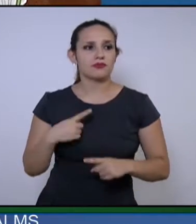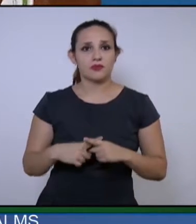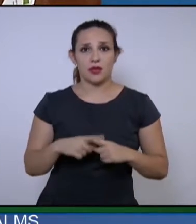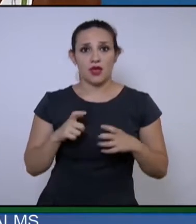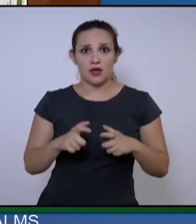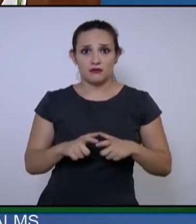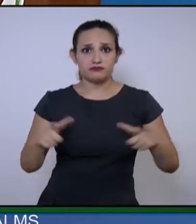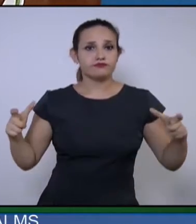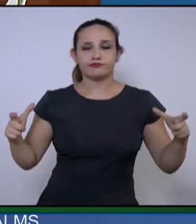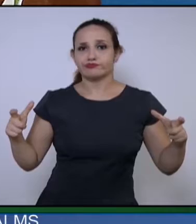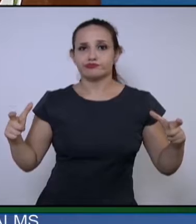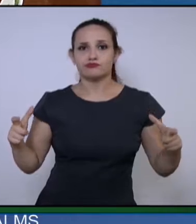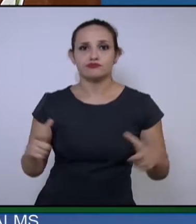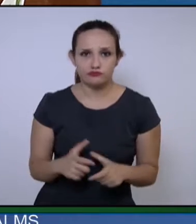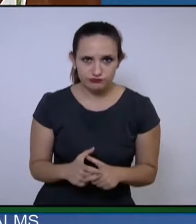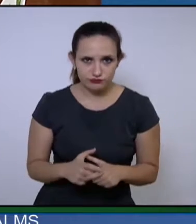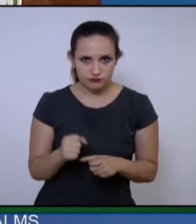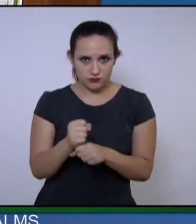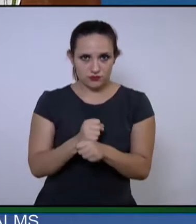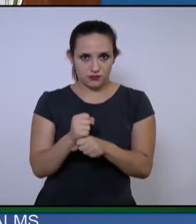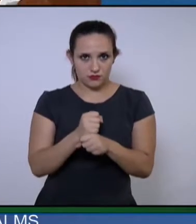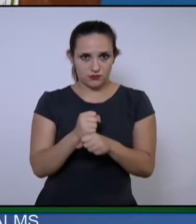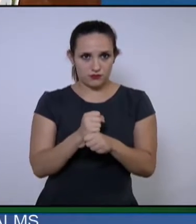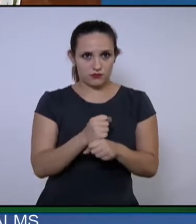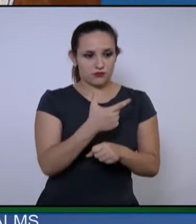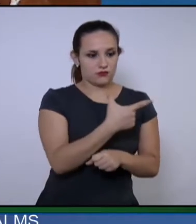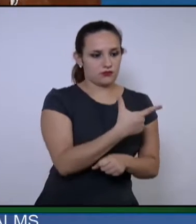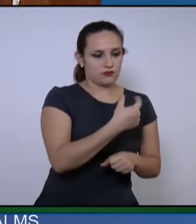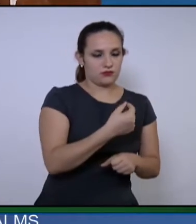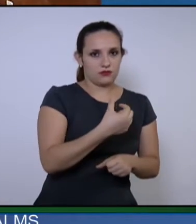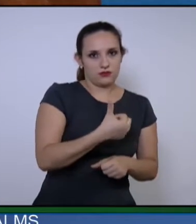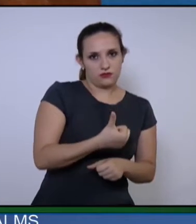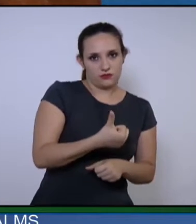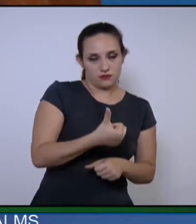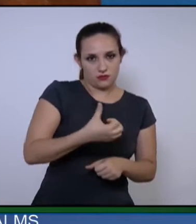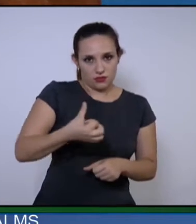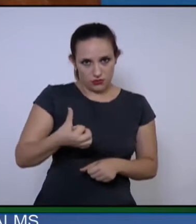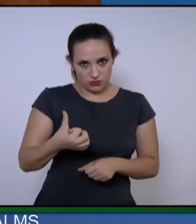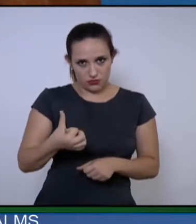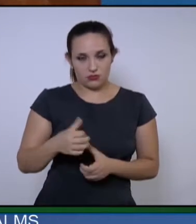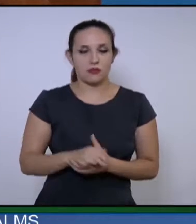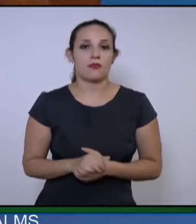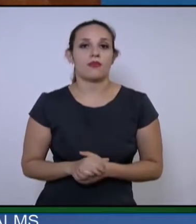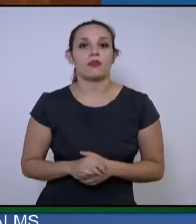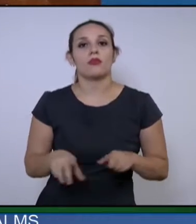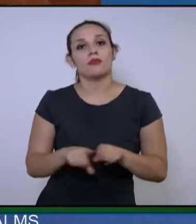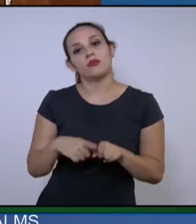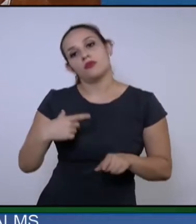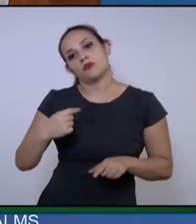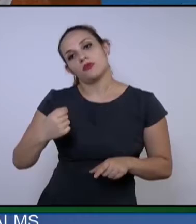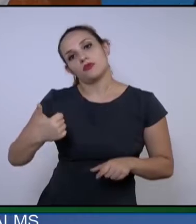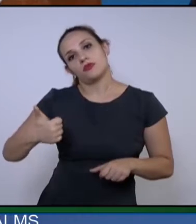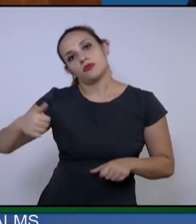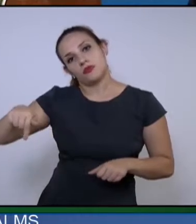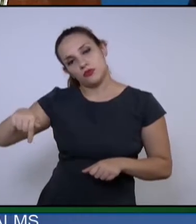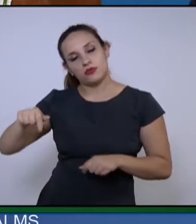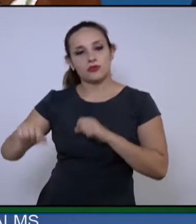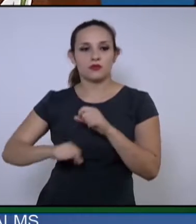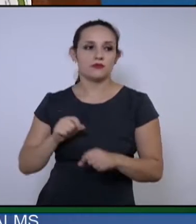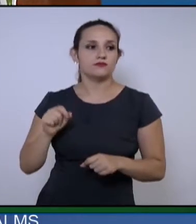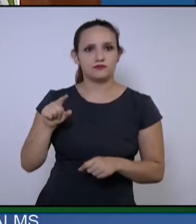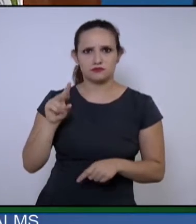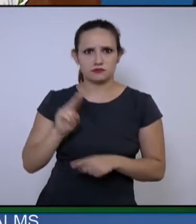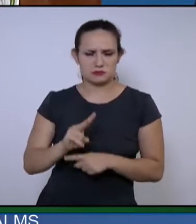encolheu. Entre 2016 e 2017, os recursos para o programa, que desde 2012 alimenta as promessas de maior